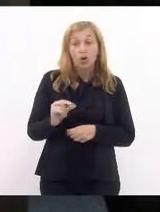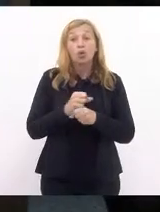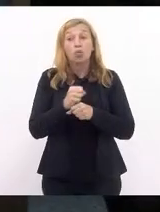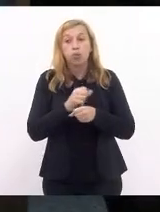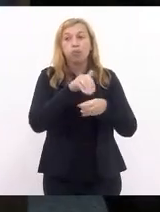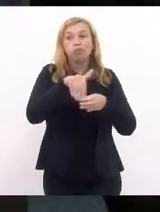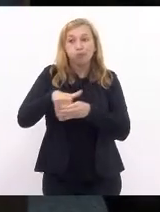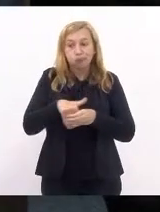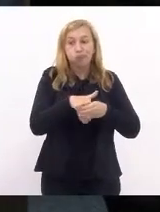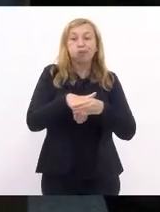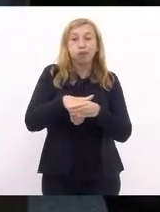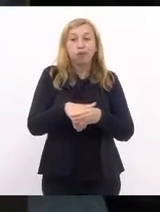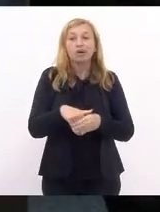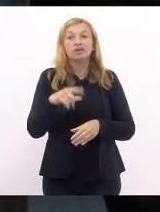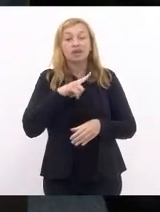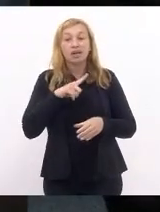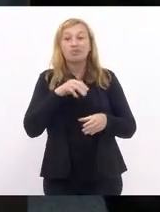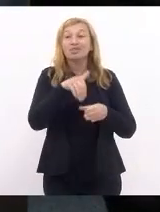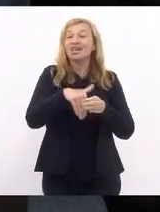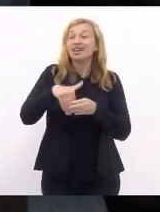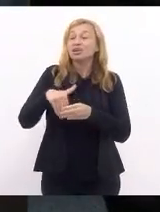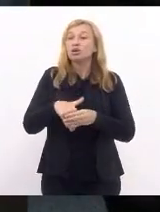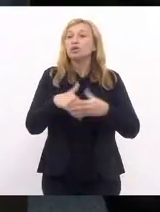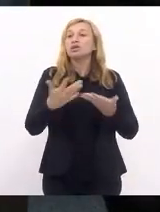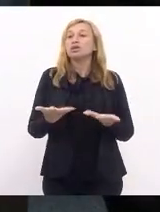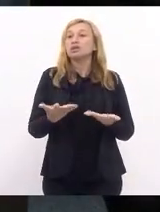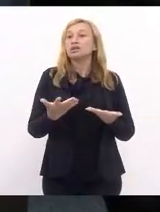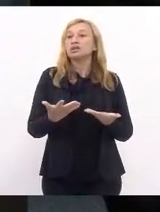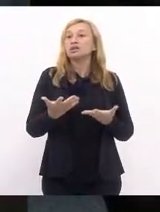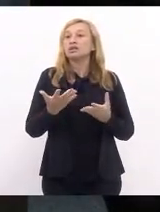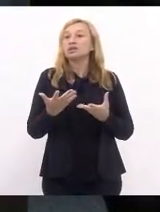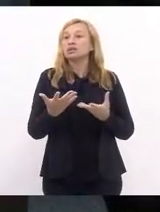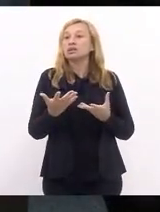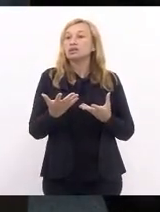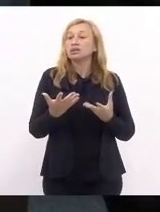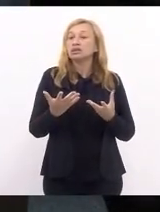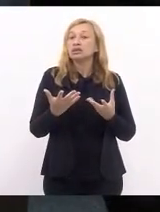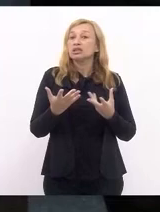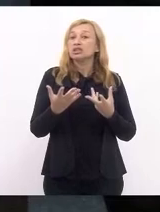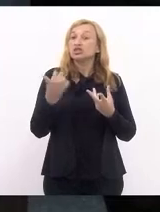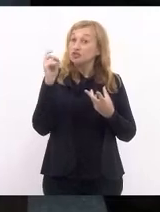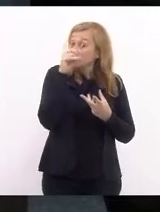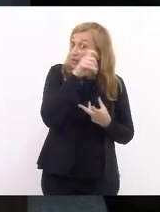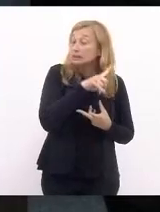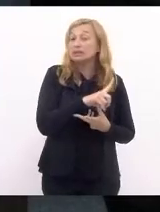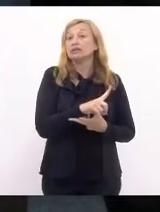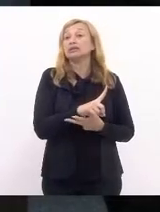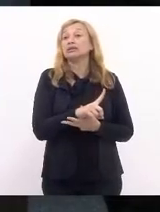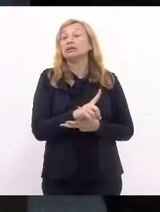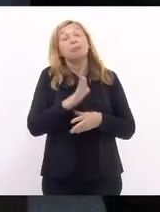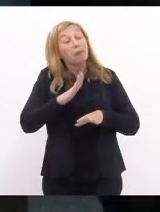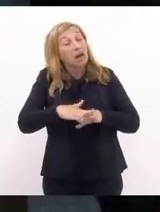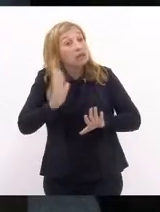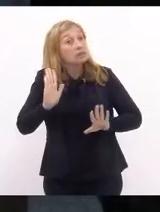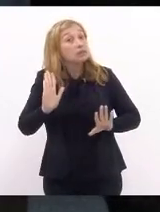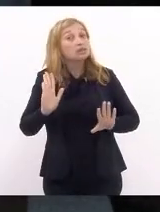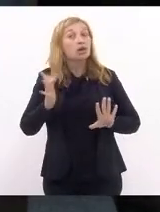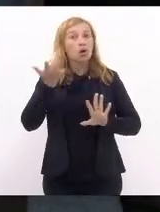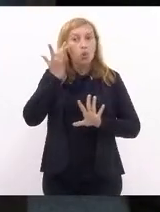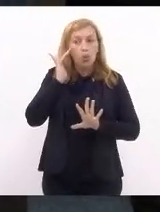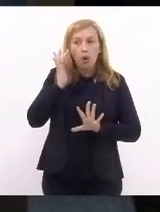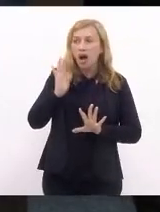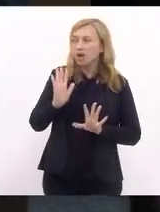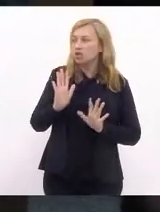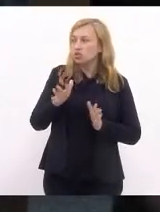ano eleitoral teremos eleições profundamente agressivas mas eu